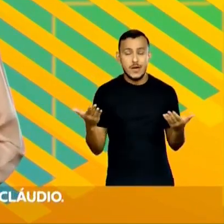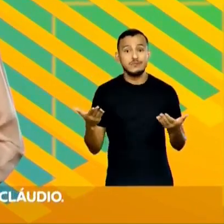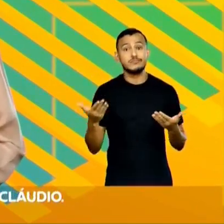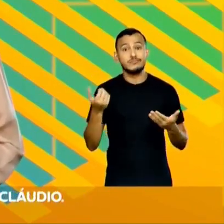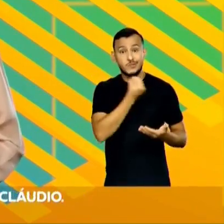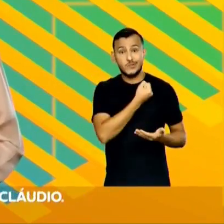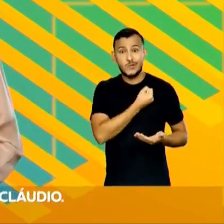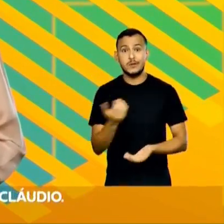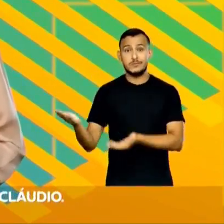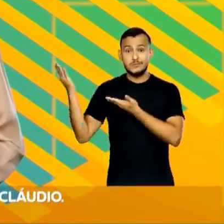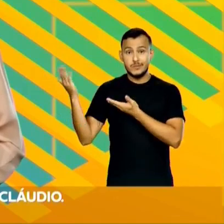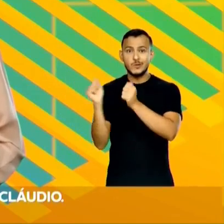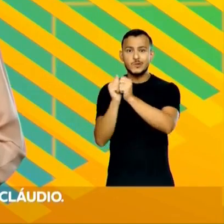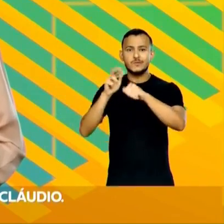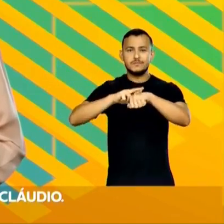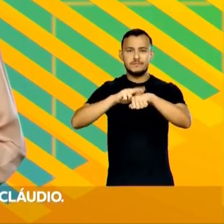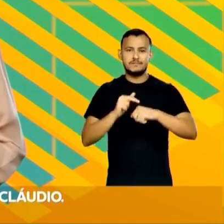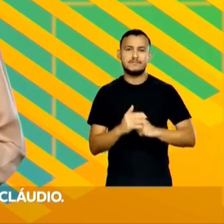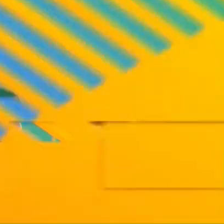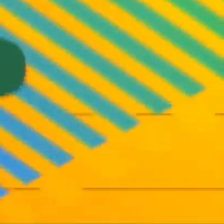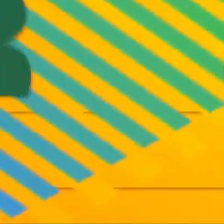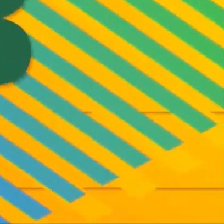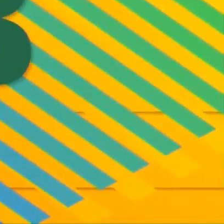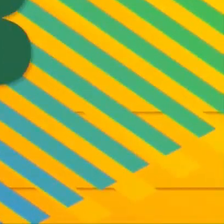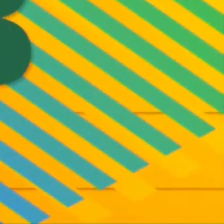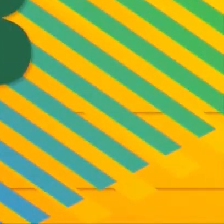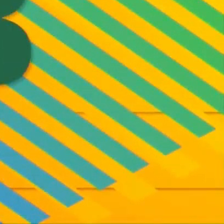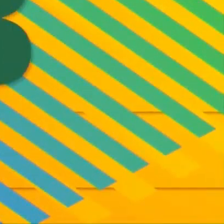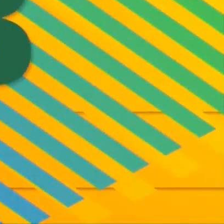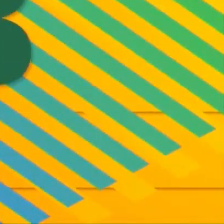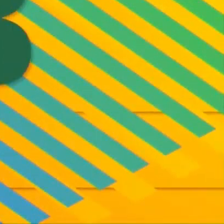seu. Esté Ferreira, 40222 com Roberto Cláudio.